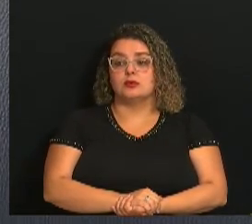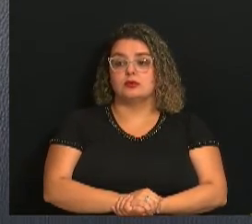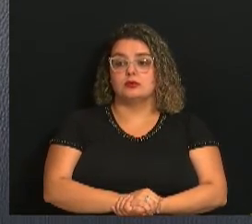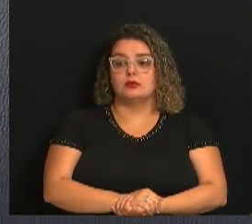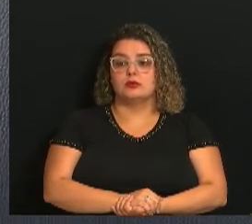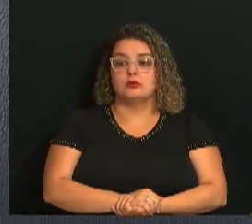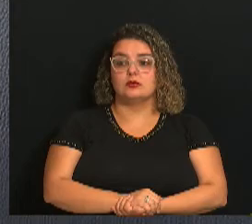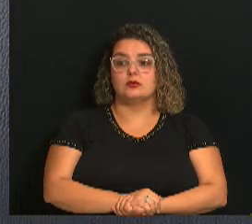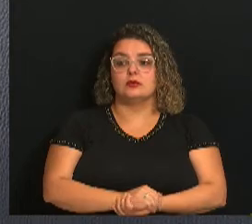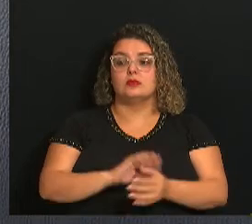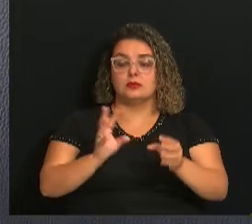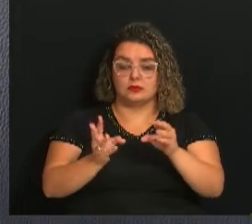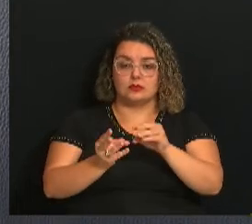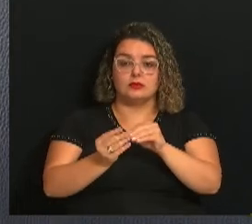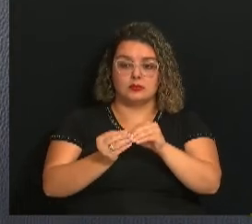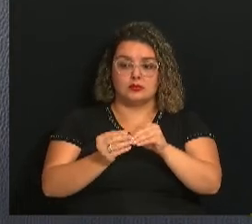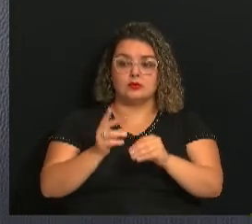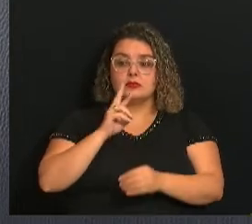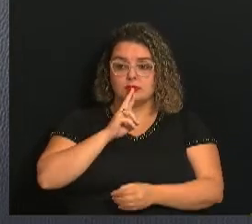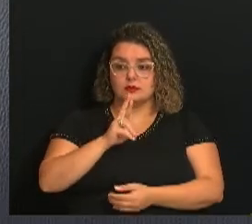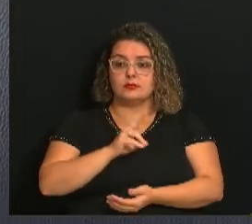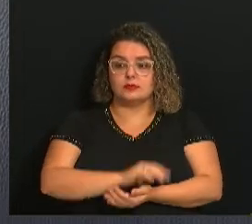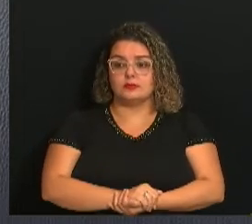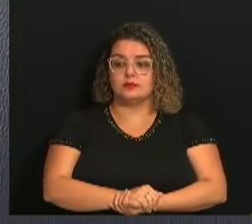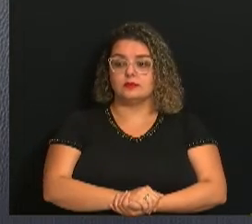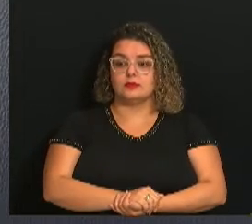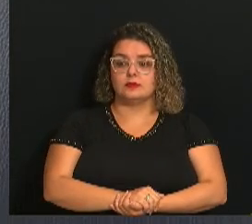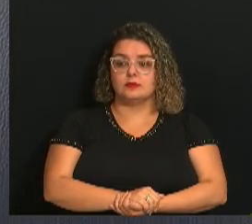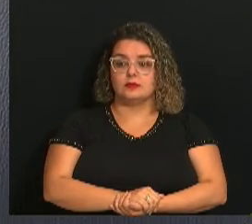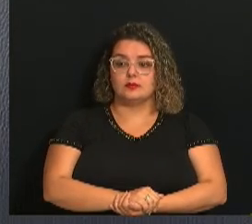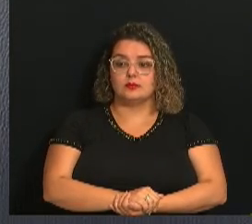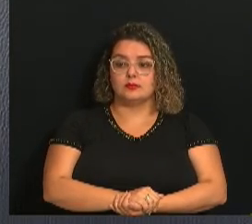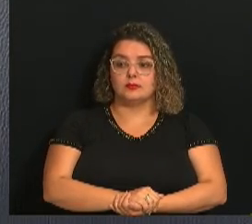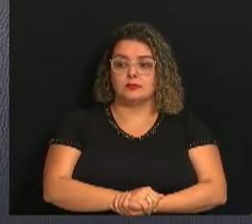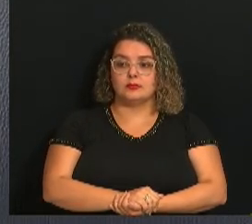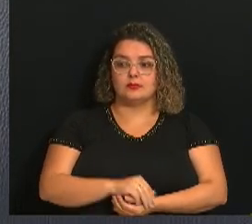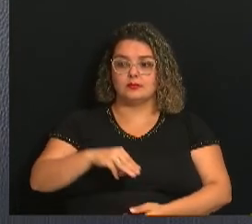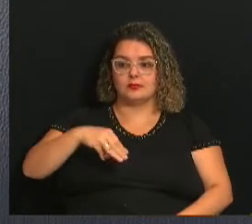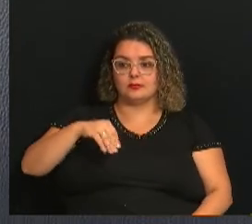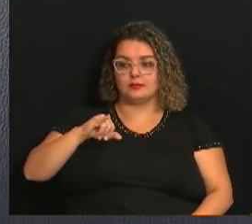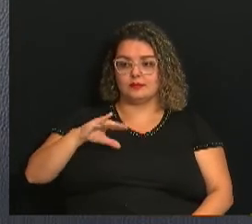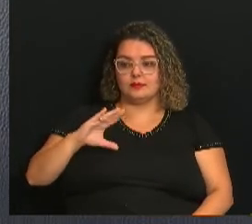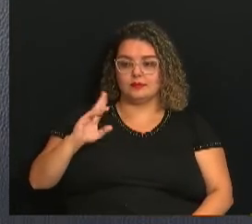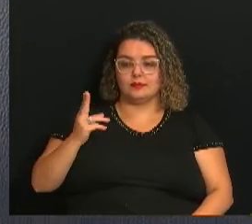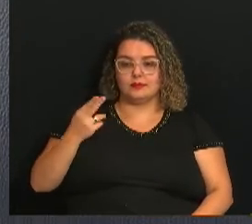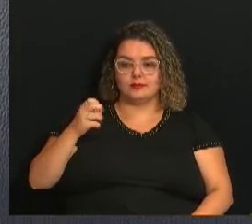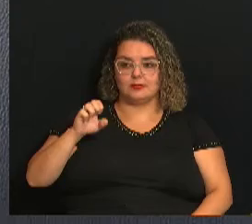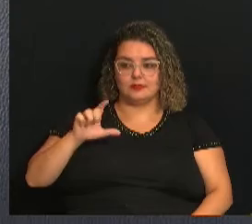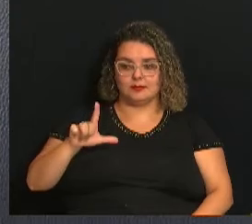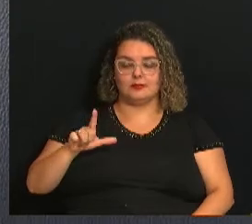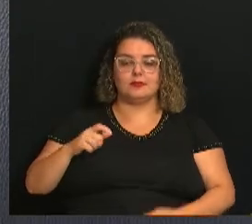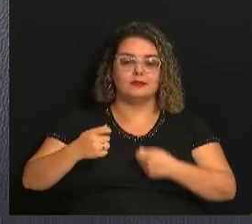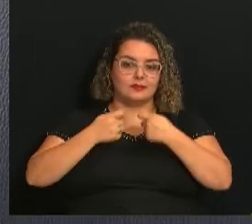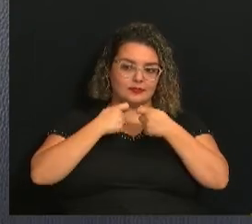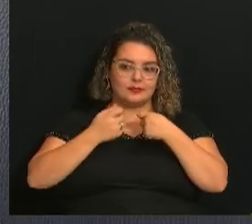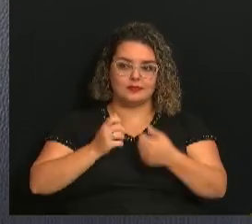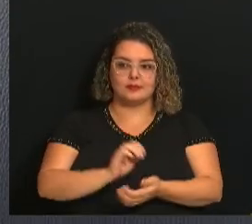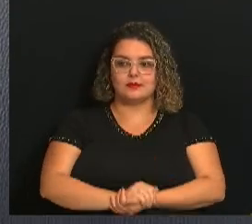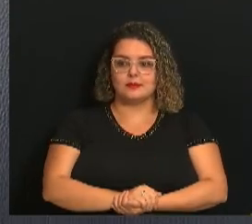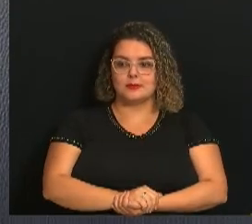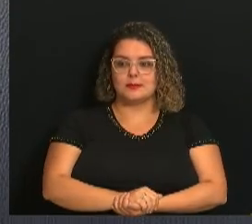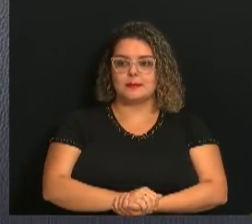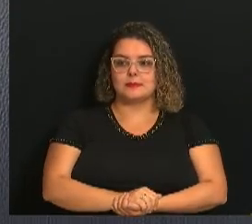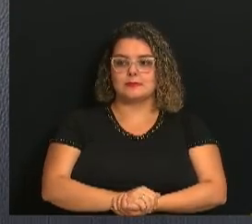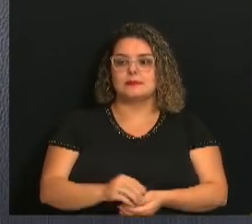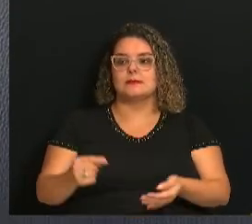suas considerações finais, você responde, tá? Porque até o Michel já está aqui, que é o nosso... E aí, a pergunta é